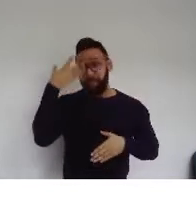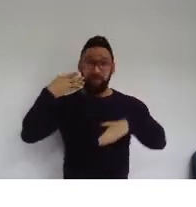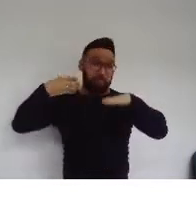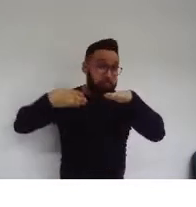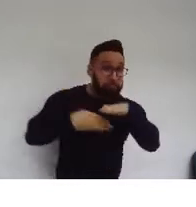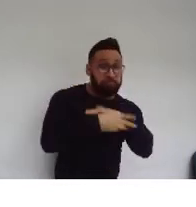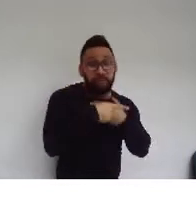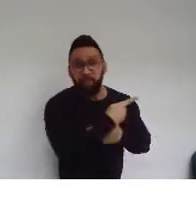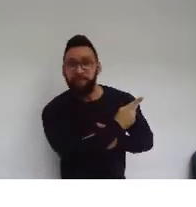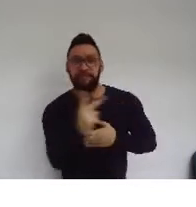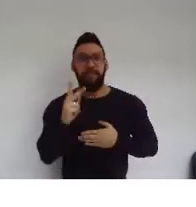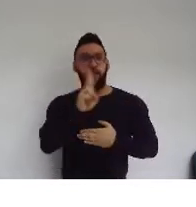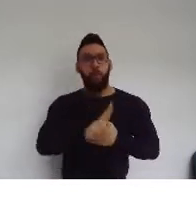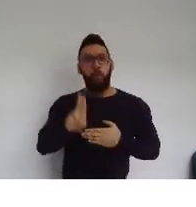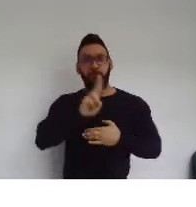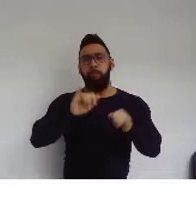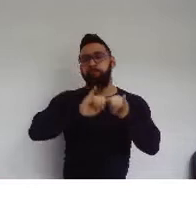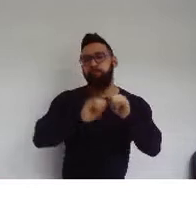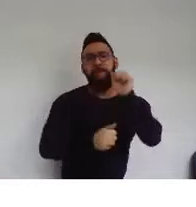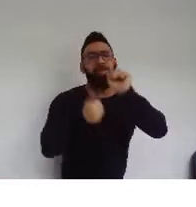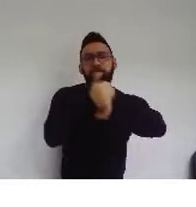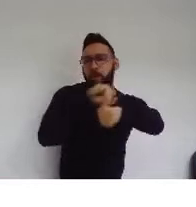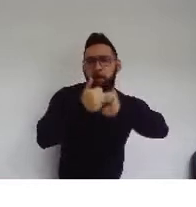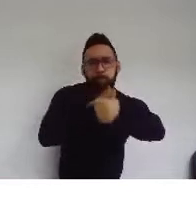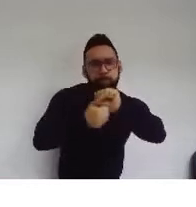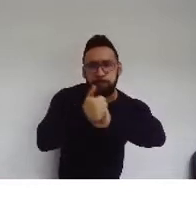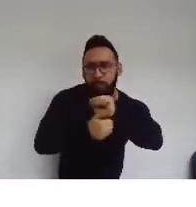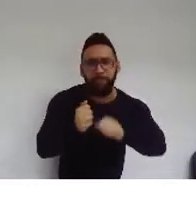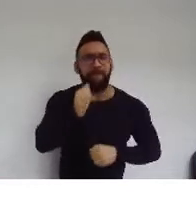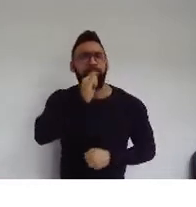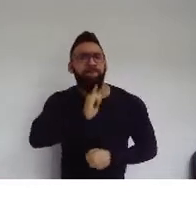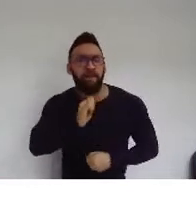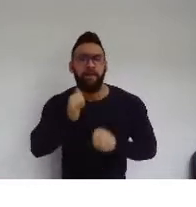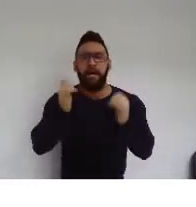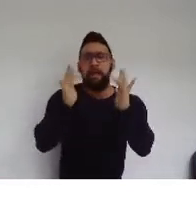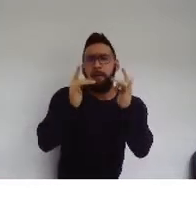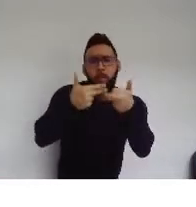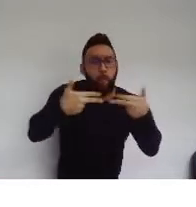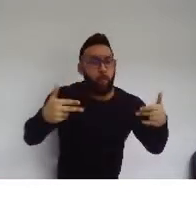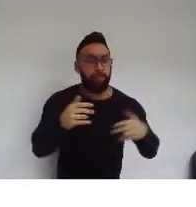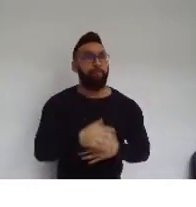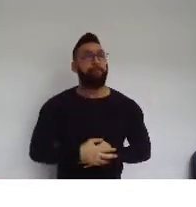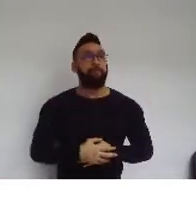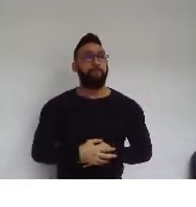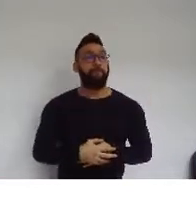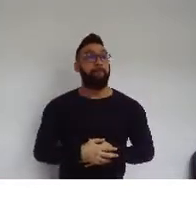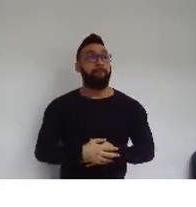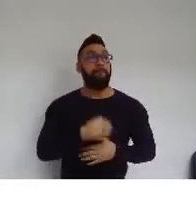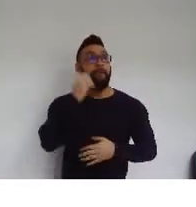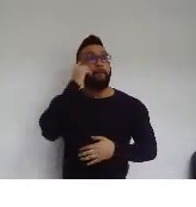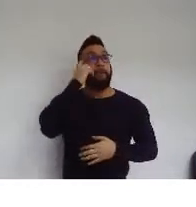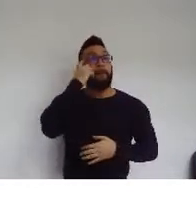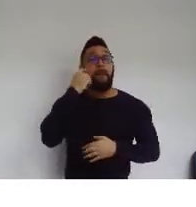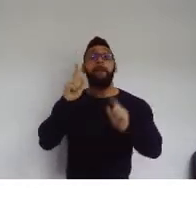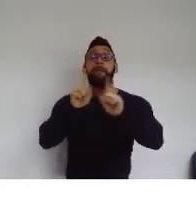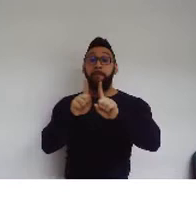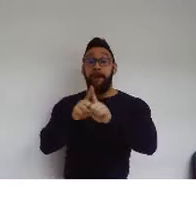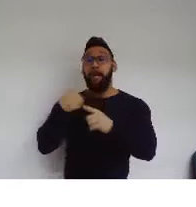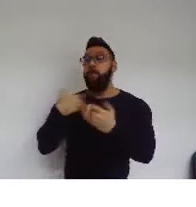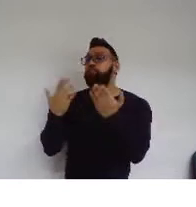e em outras partes da cidade, e foram desenhadas pelo artista plástico com quem eu